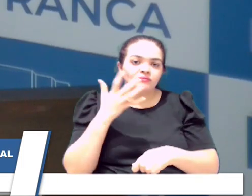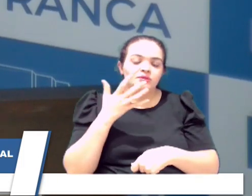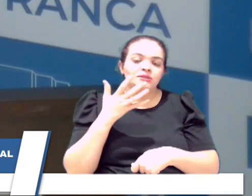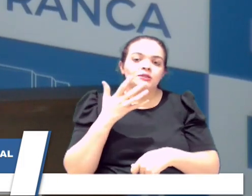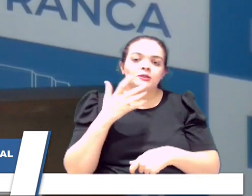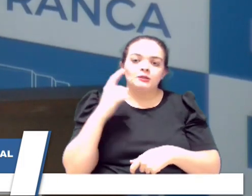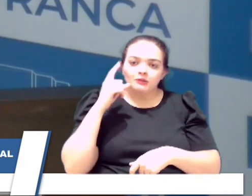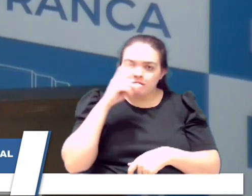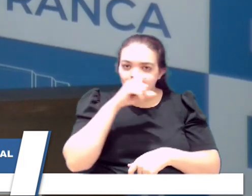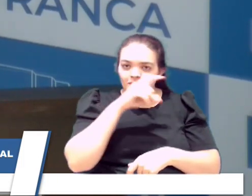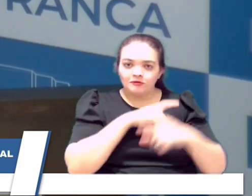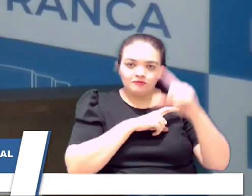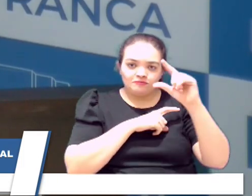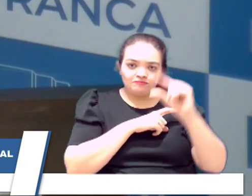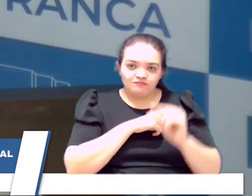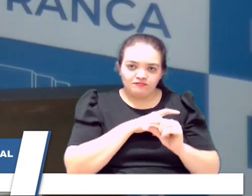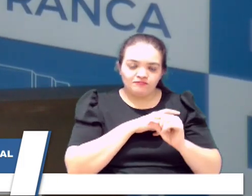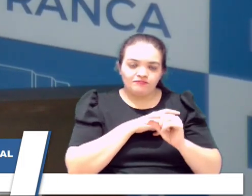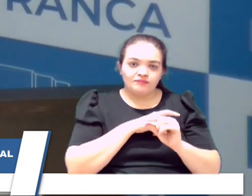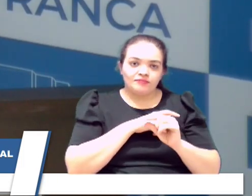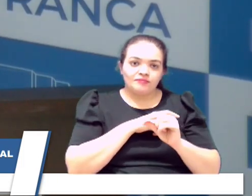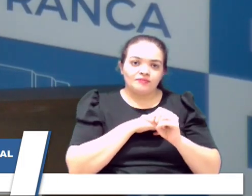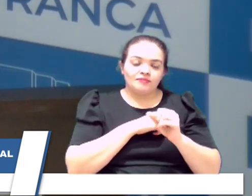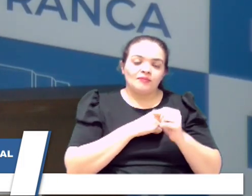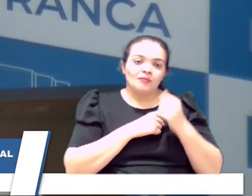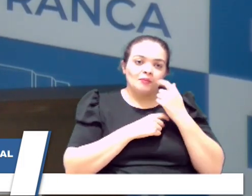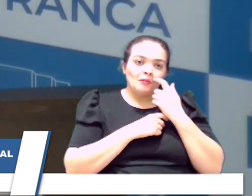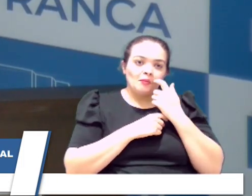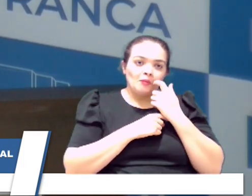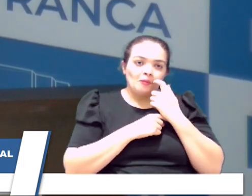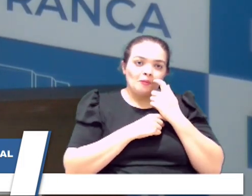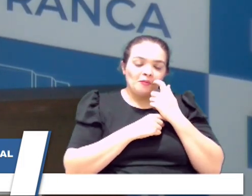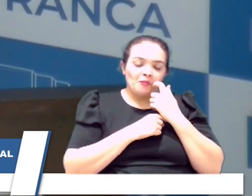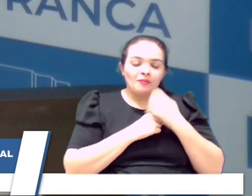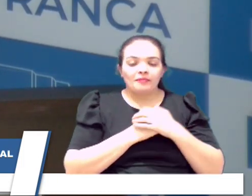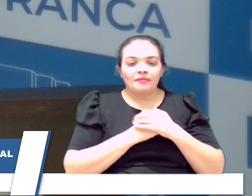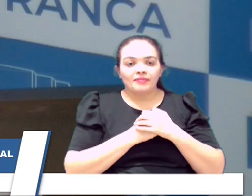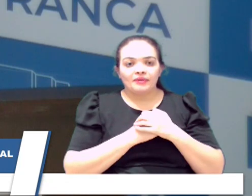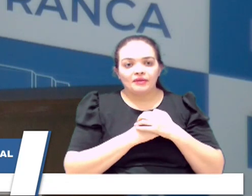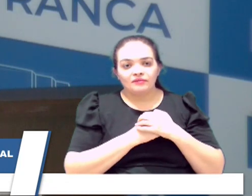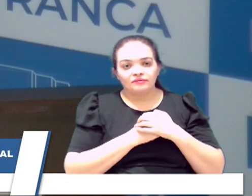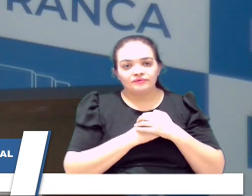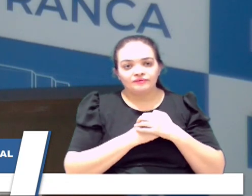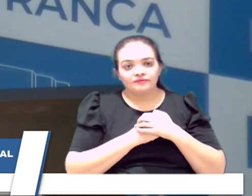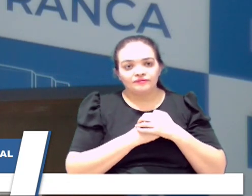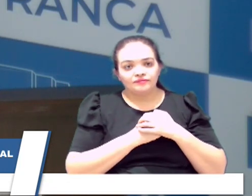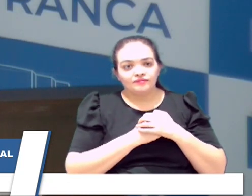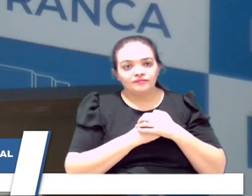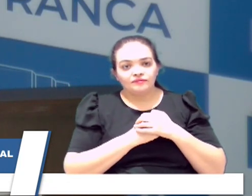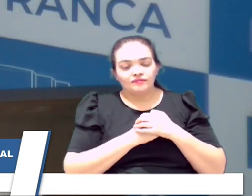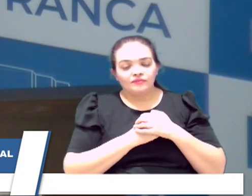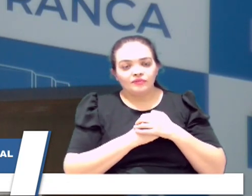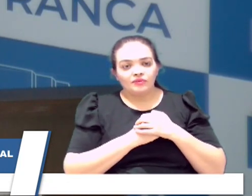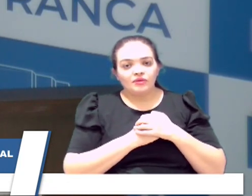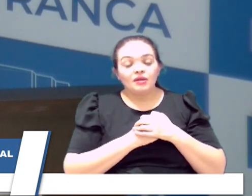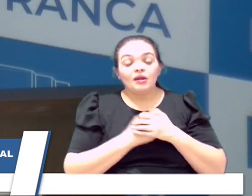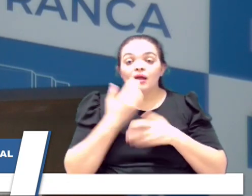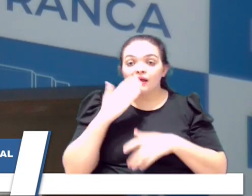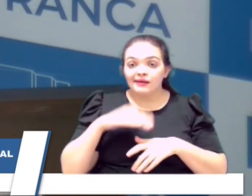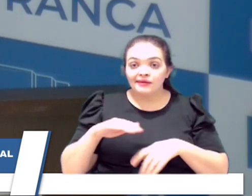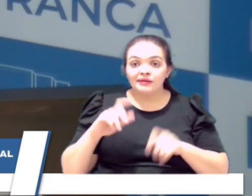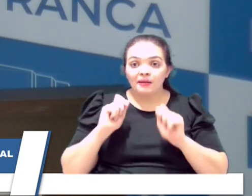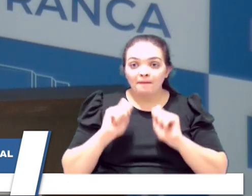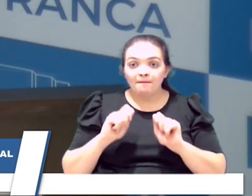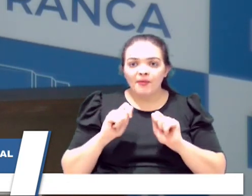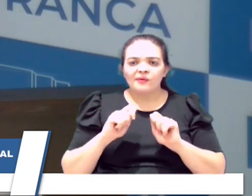complicadas. E voltando para o que eu estava falando, desculpa, me perdi aqui. essas crianças podem ter essa